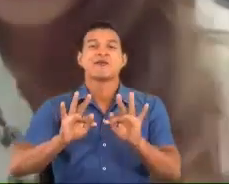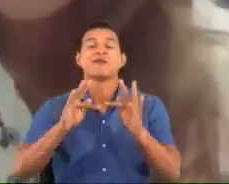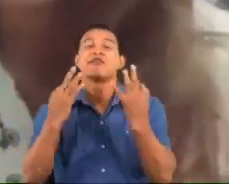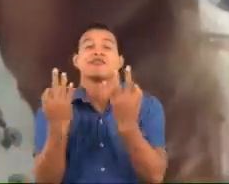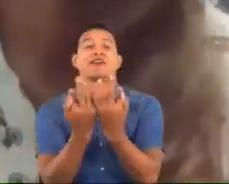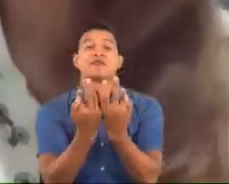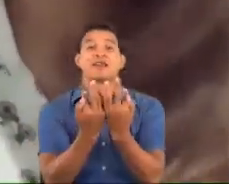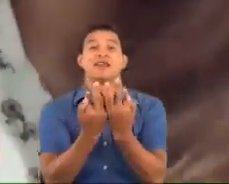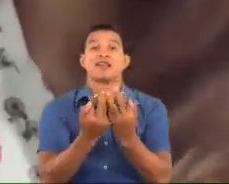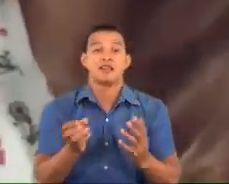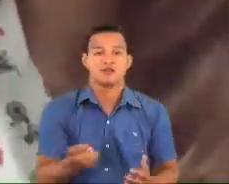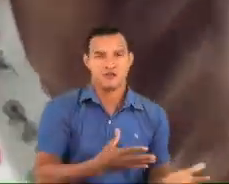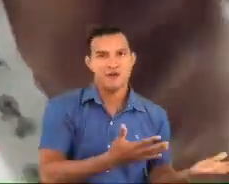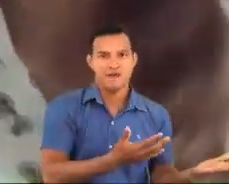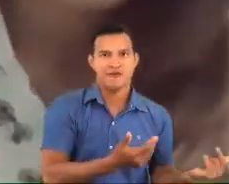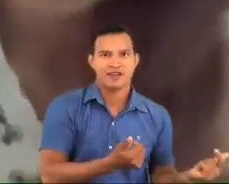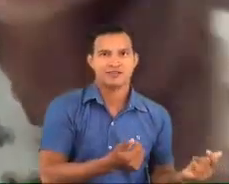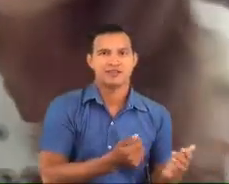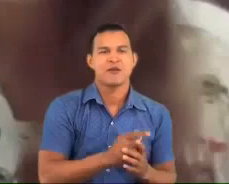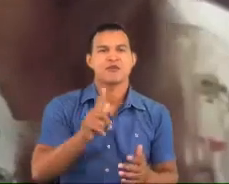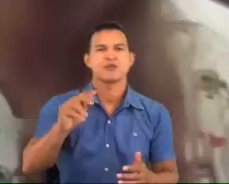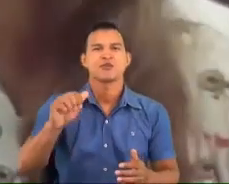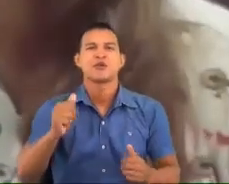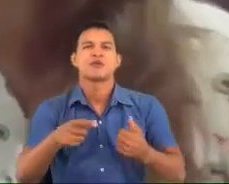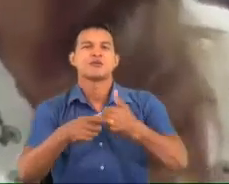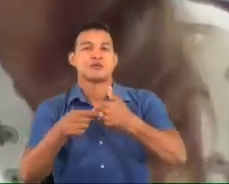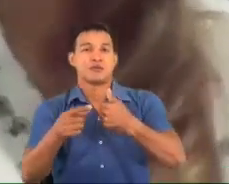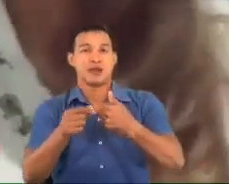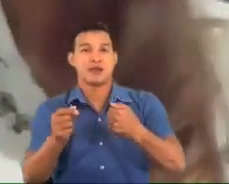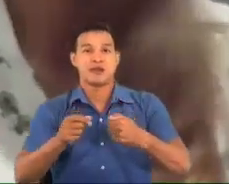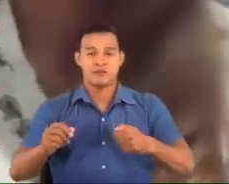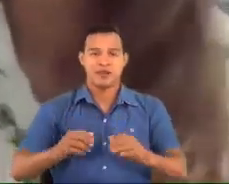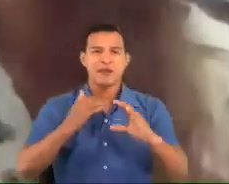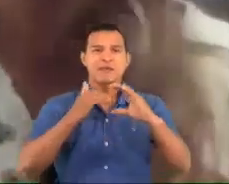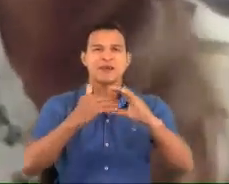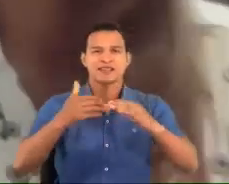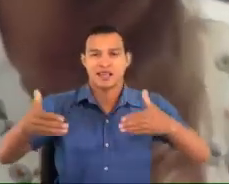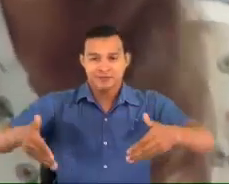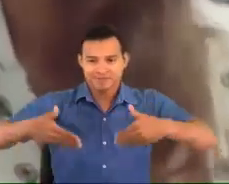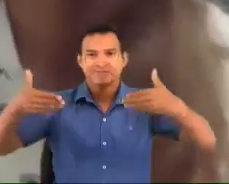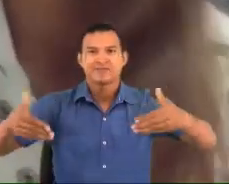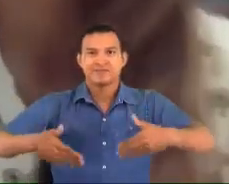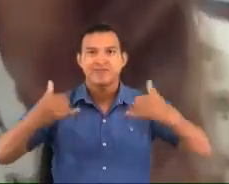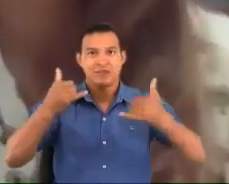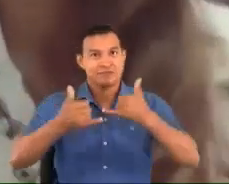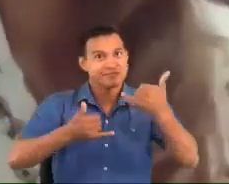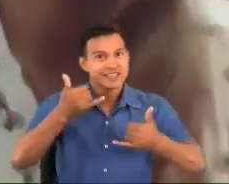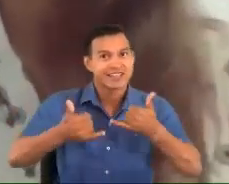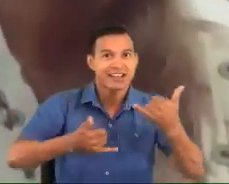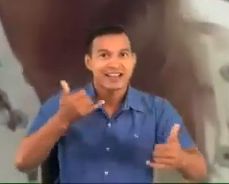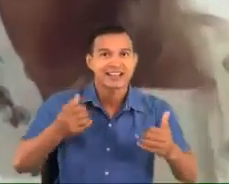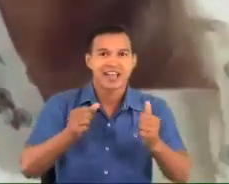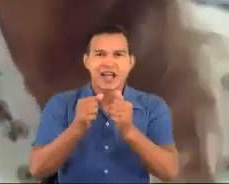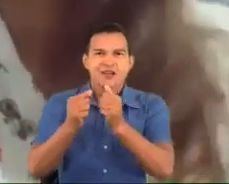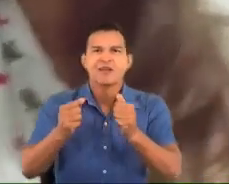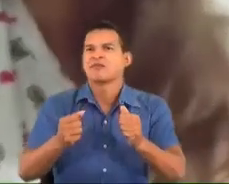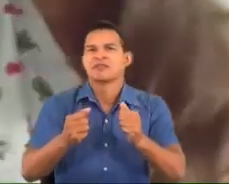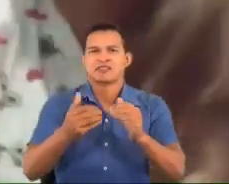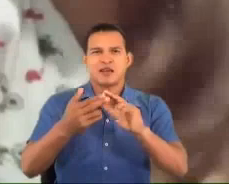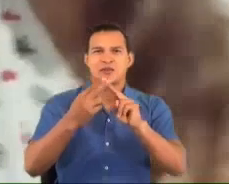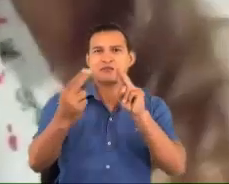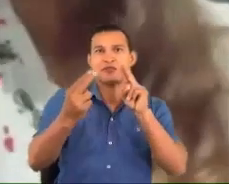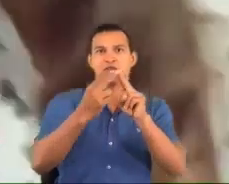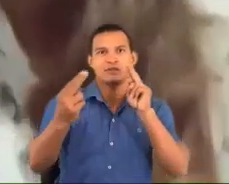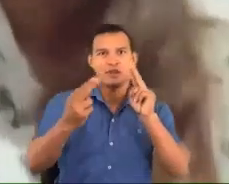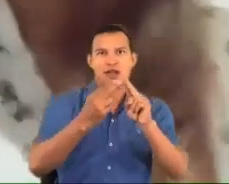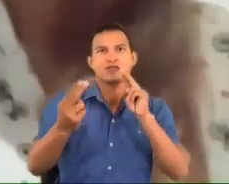grupos de amizade, que estão sempre mandando mensagem de incentivo pra gente. Brincadeiras, nós estamos sempre em contato e isso tudo nos traz muito